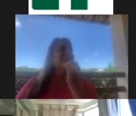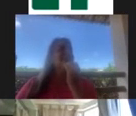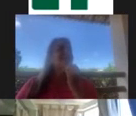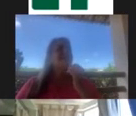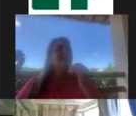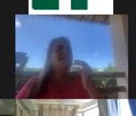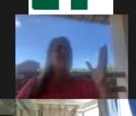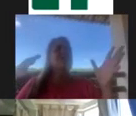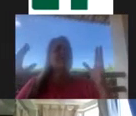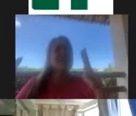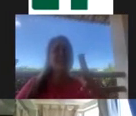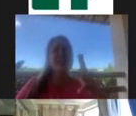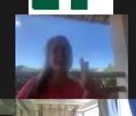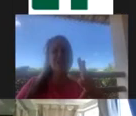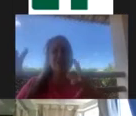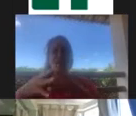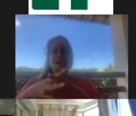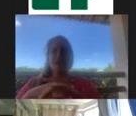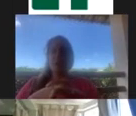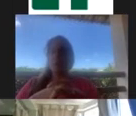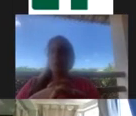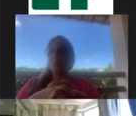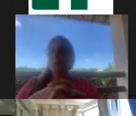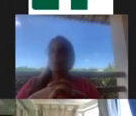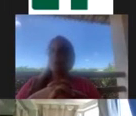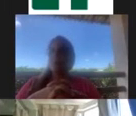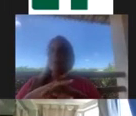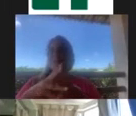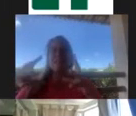né? Mediações não, mas arbitragens